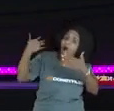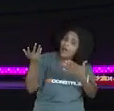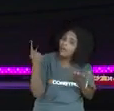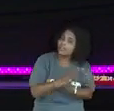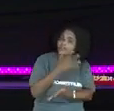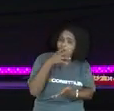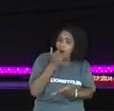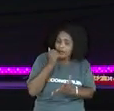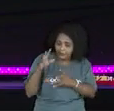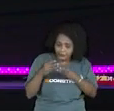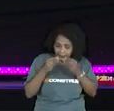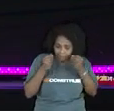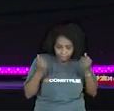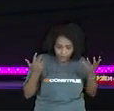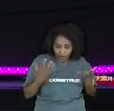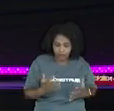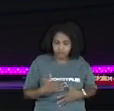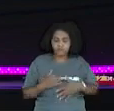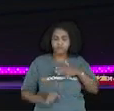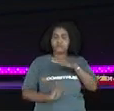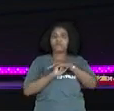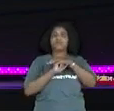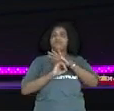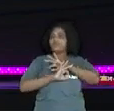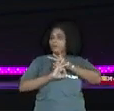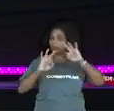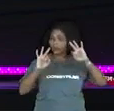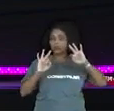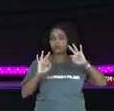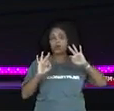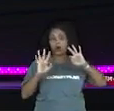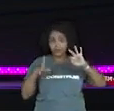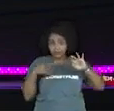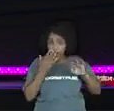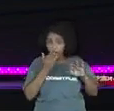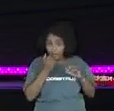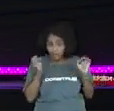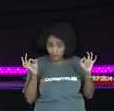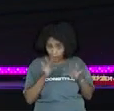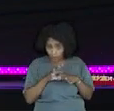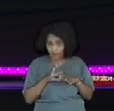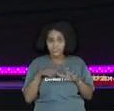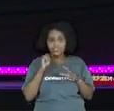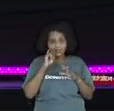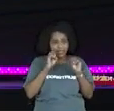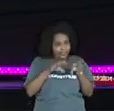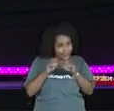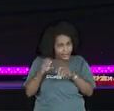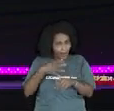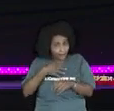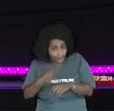vocês comerem E ficarem satisfeitos olha aqui ele falasse você se você ensinar seus